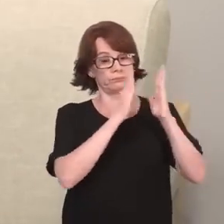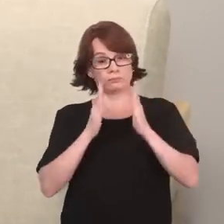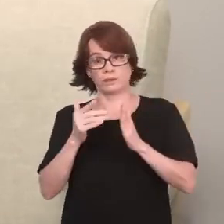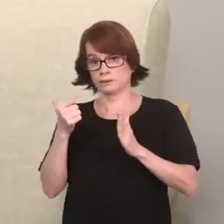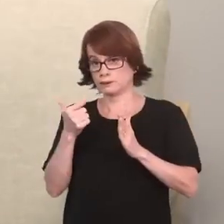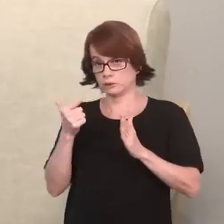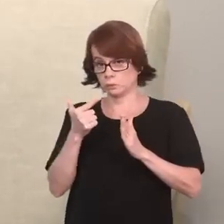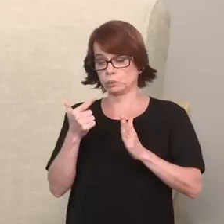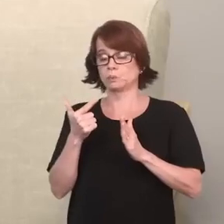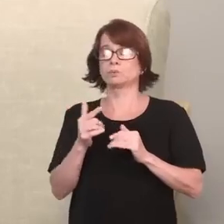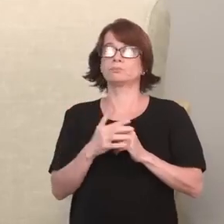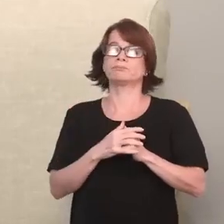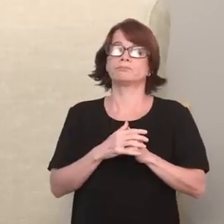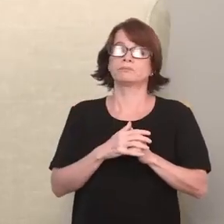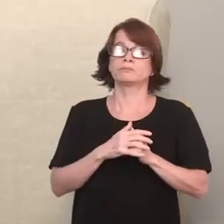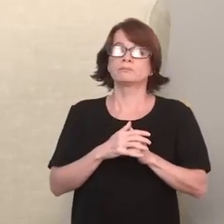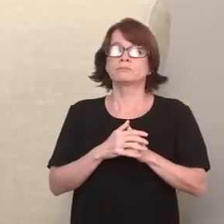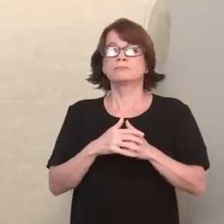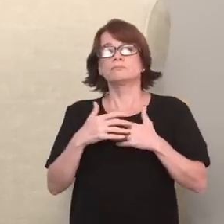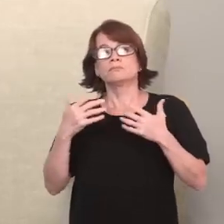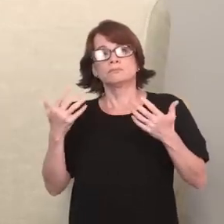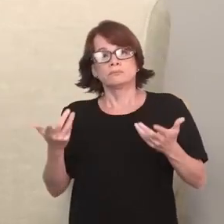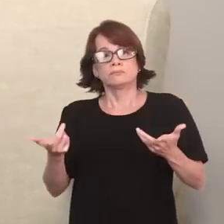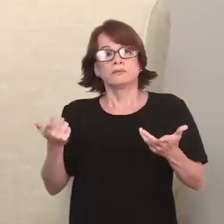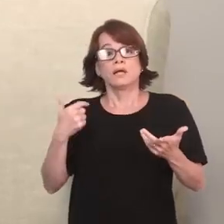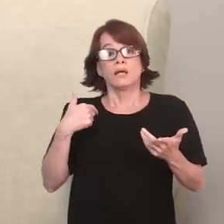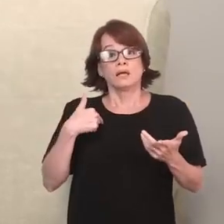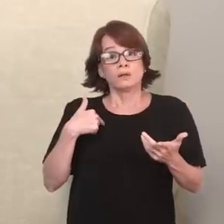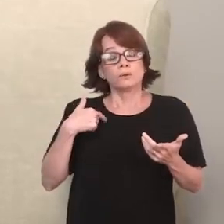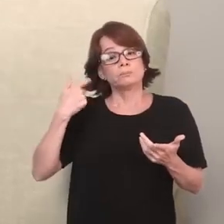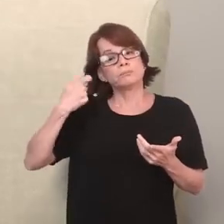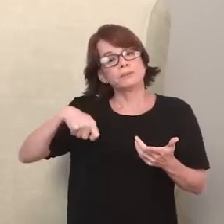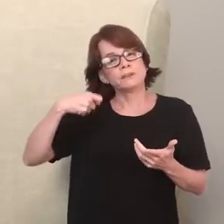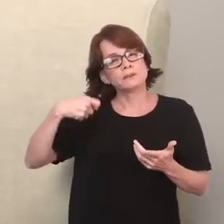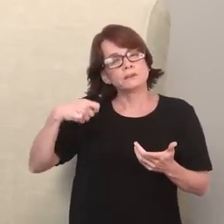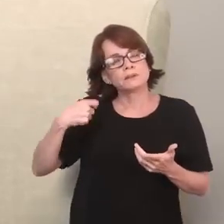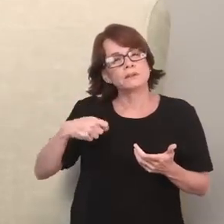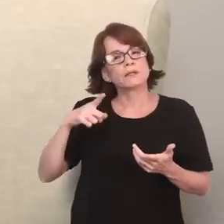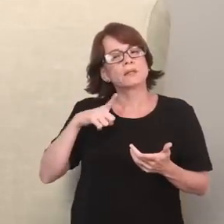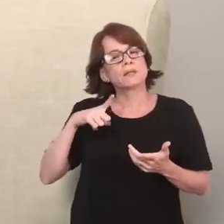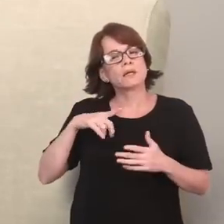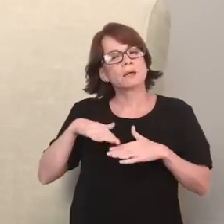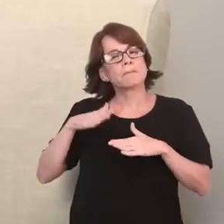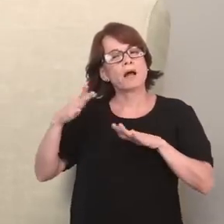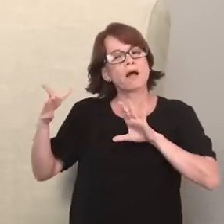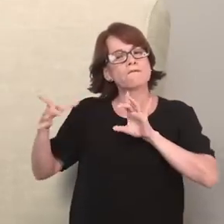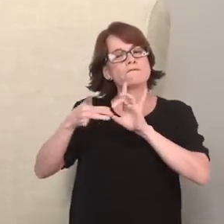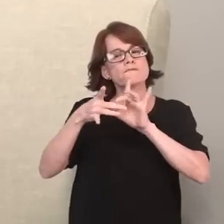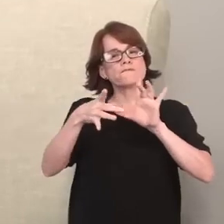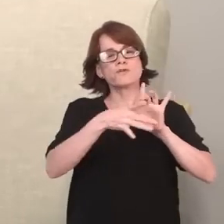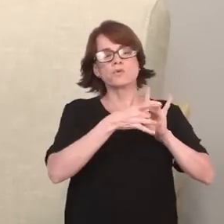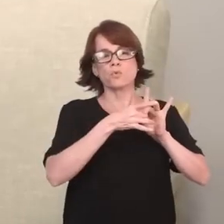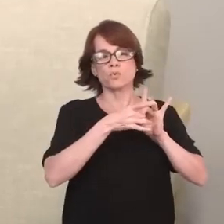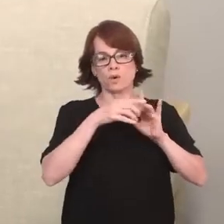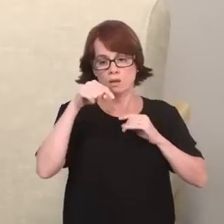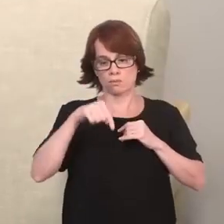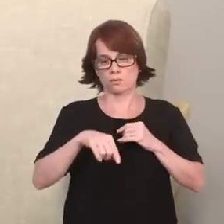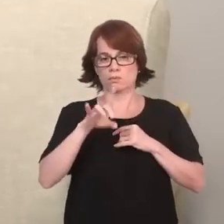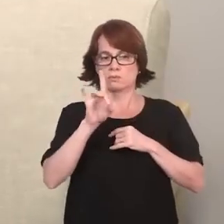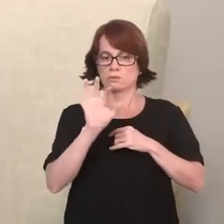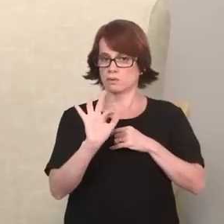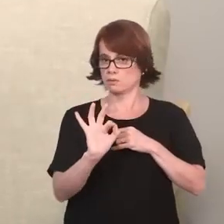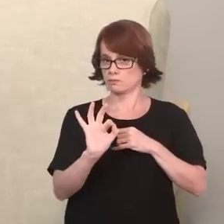minha pretensão de mais tarde concorrer a um cargo majoritário, eu precisaria criar mais vínculos aqui com o